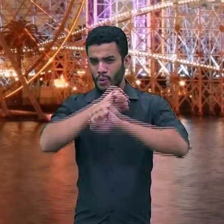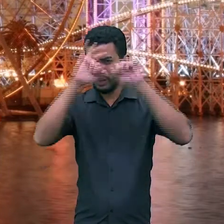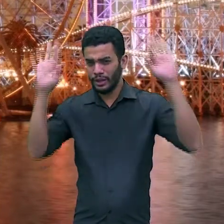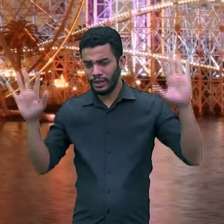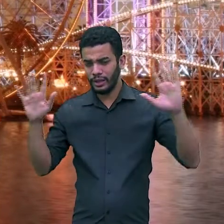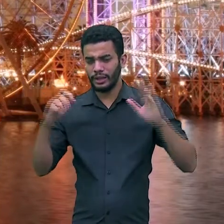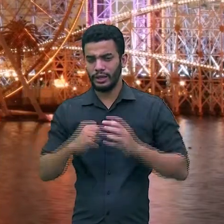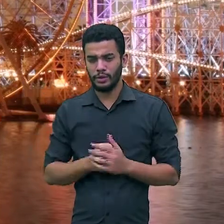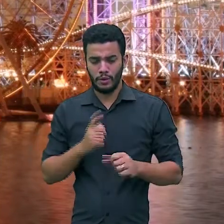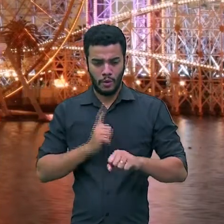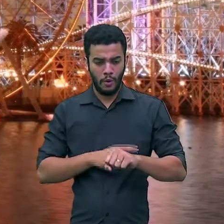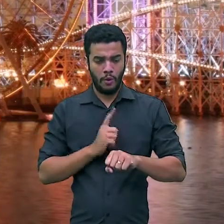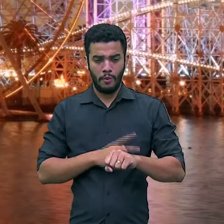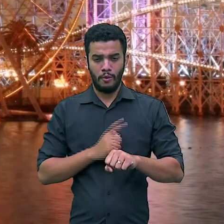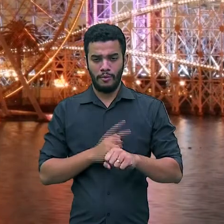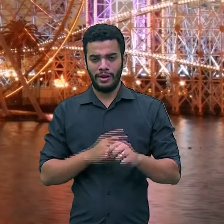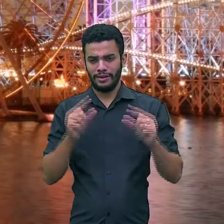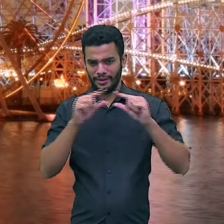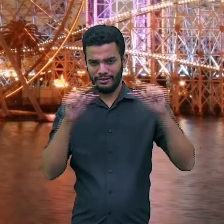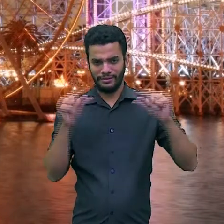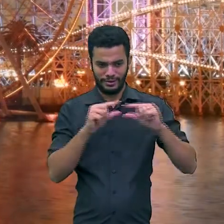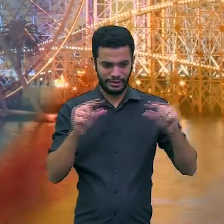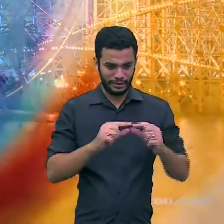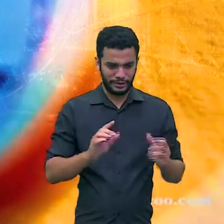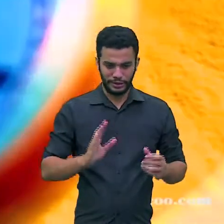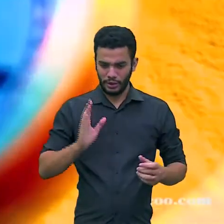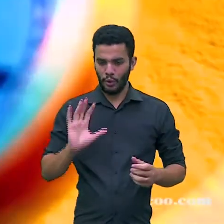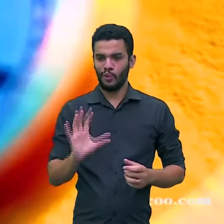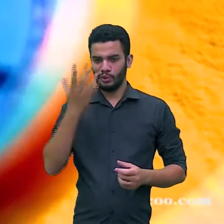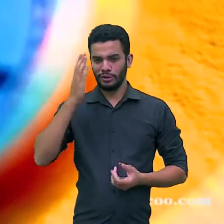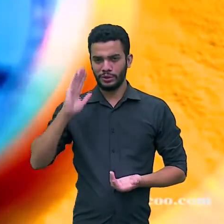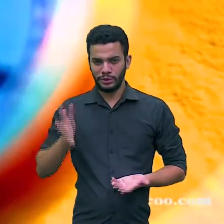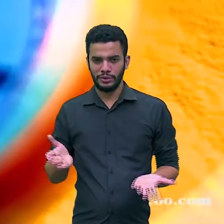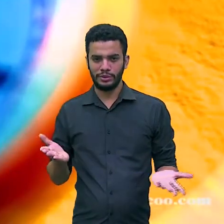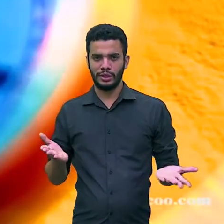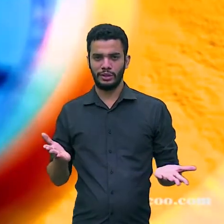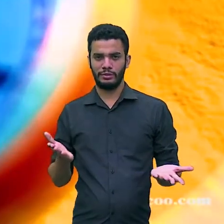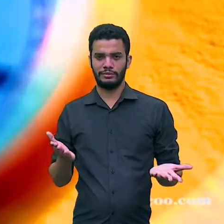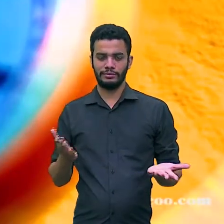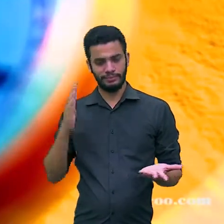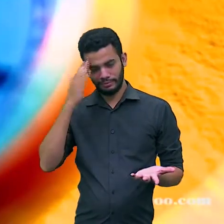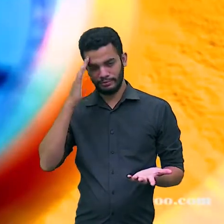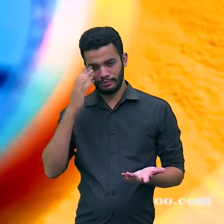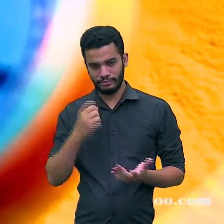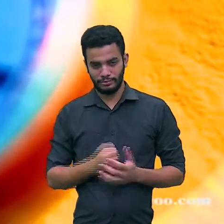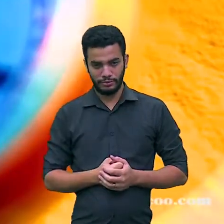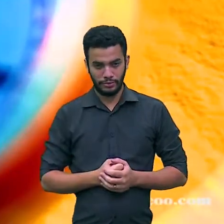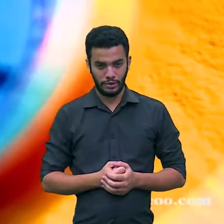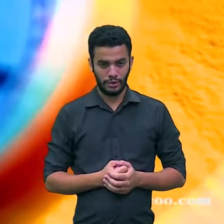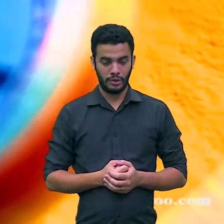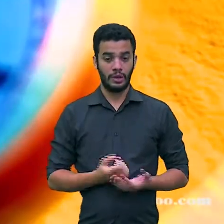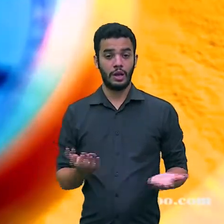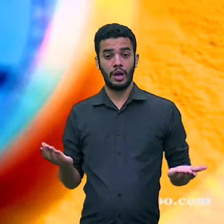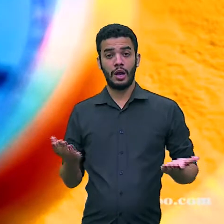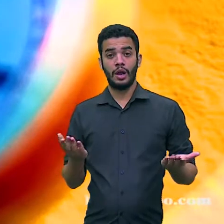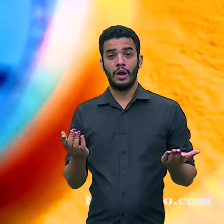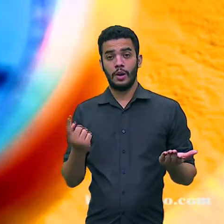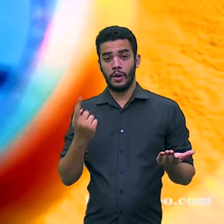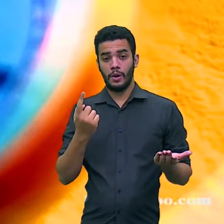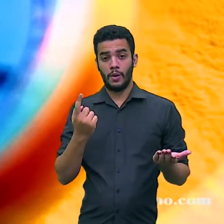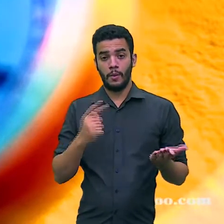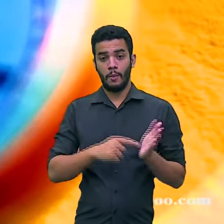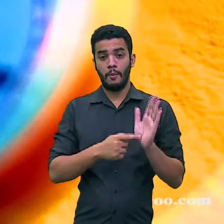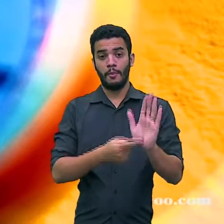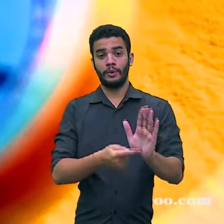nos referimos ao já acontecido, né? Tenho certeza que você aprendeu. E as questões,